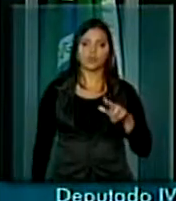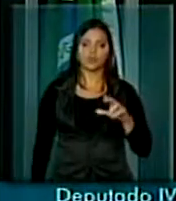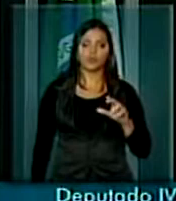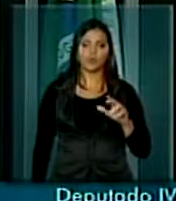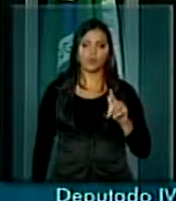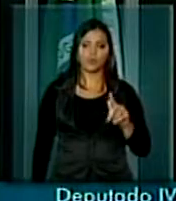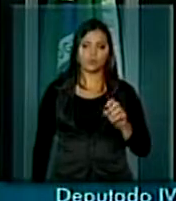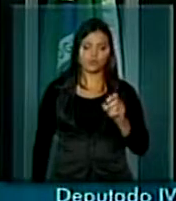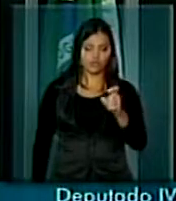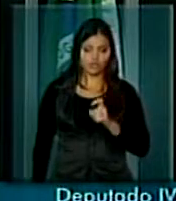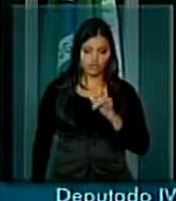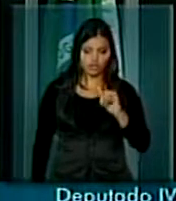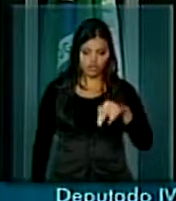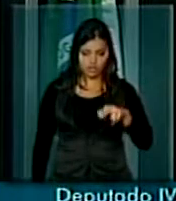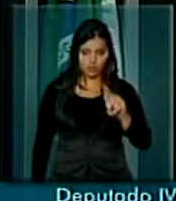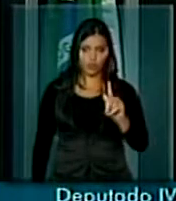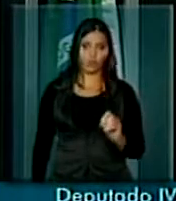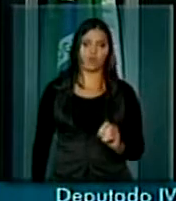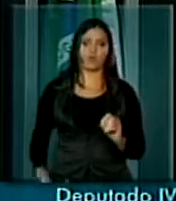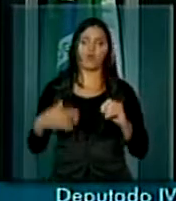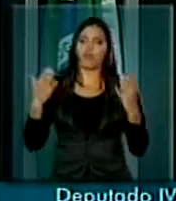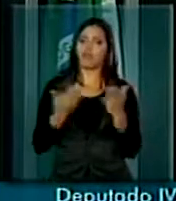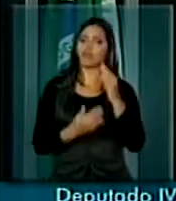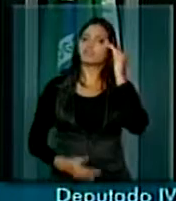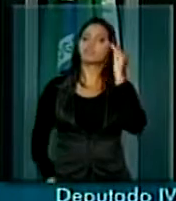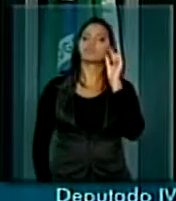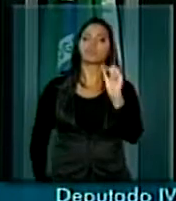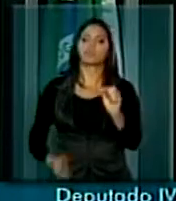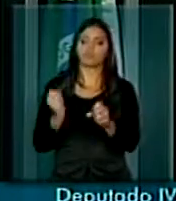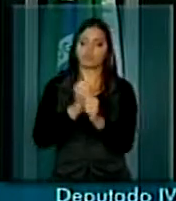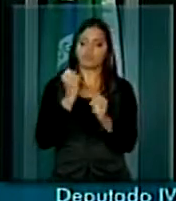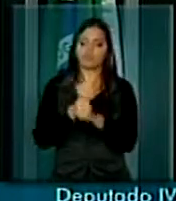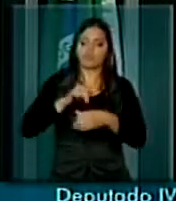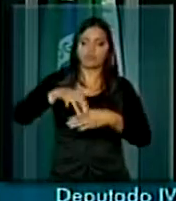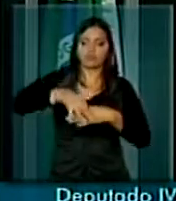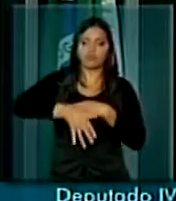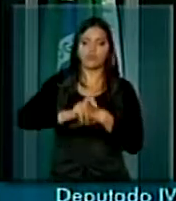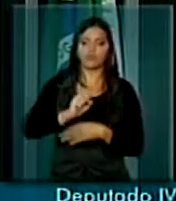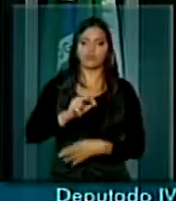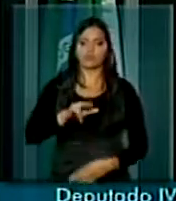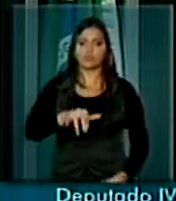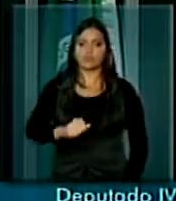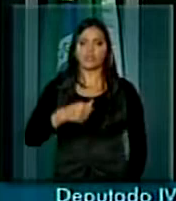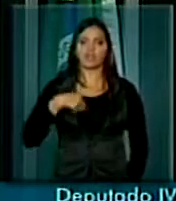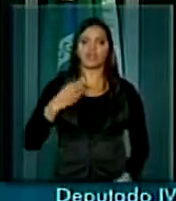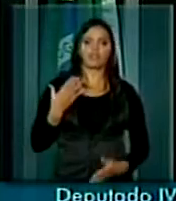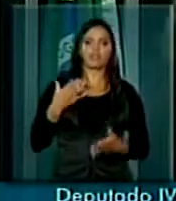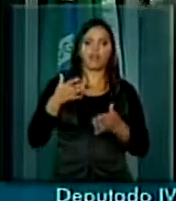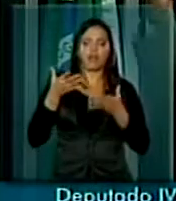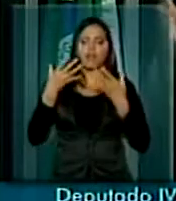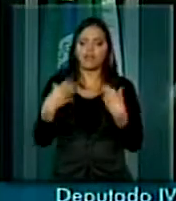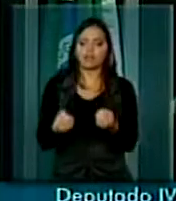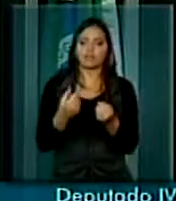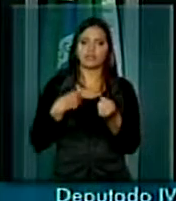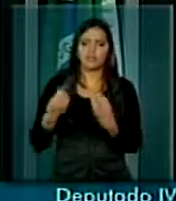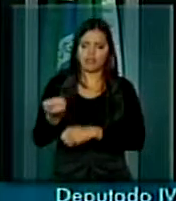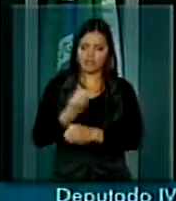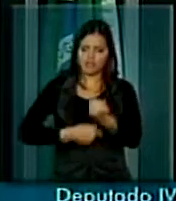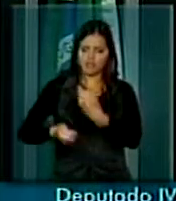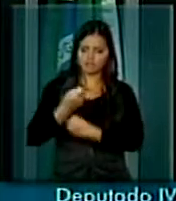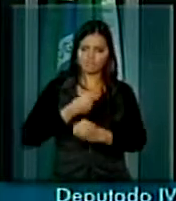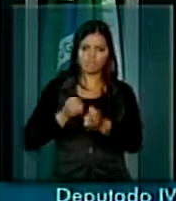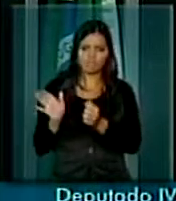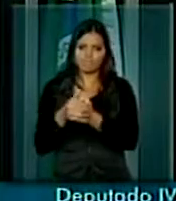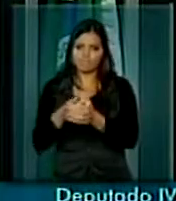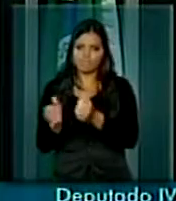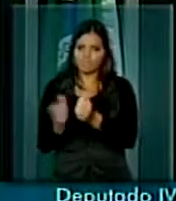presidente, que esta obra, na verdade, ela visa atender aos grandes negócios que